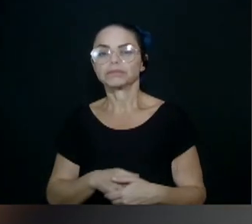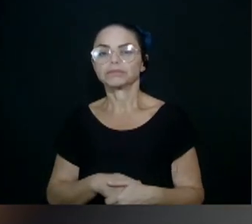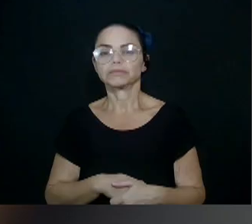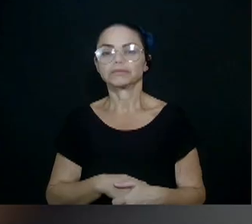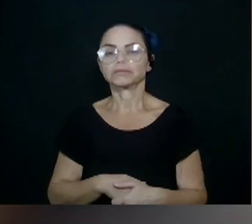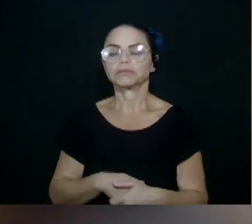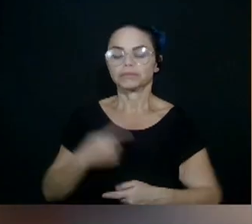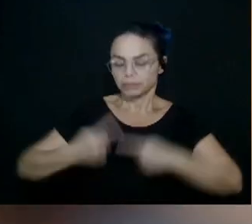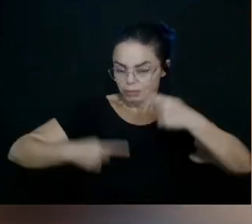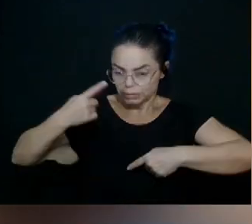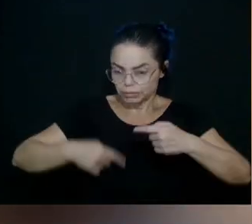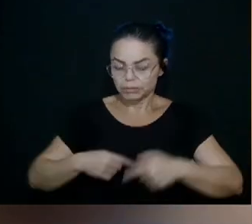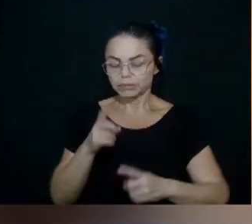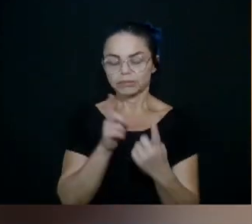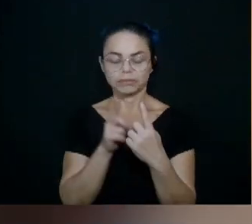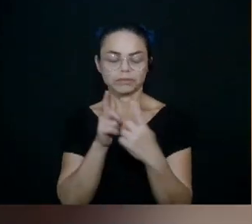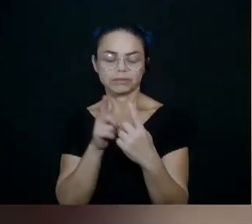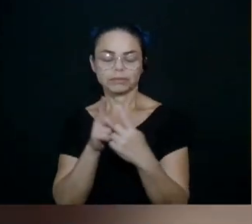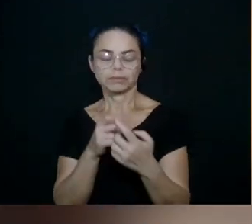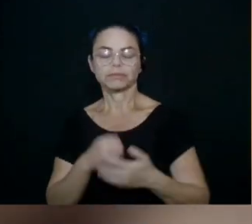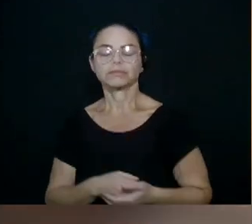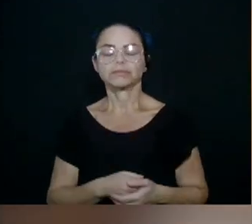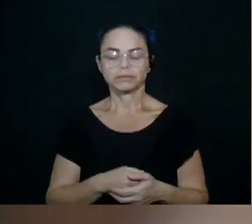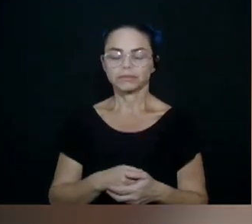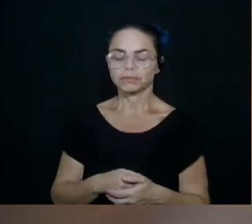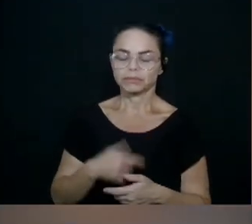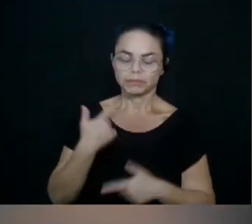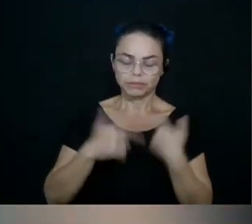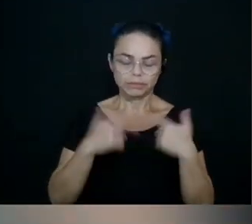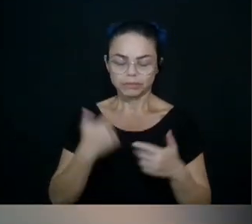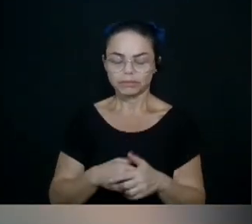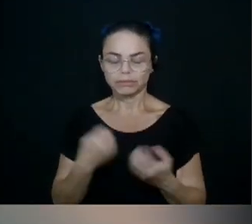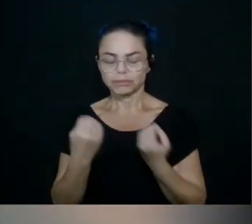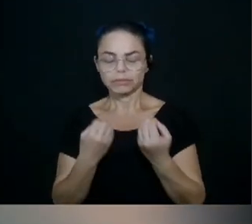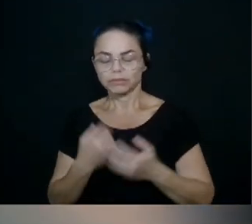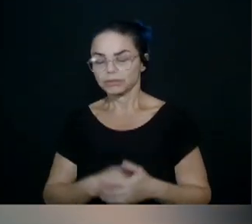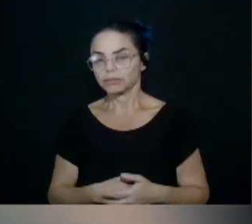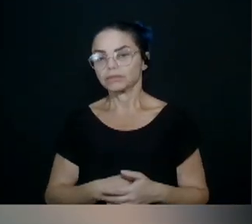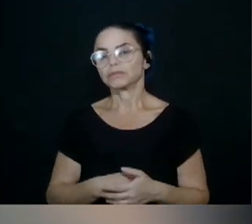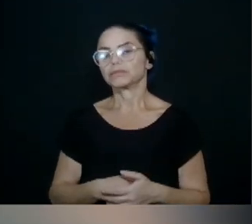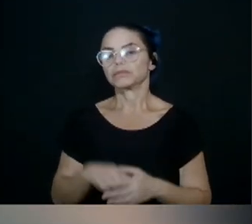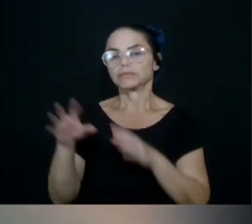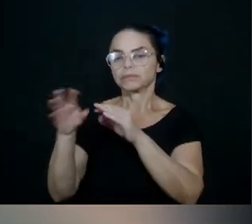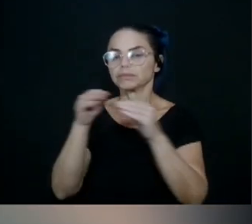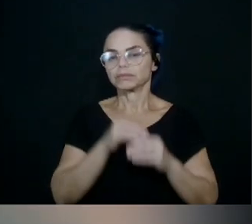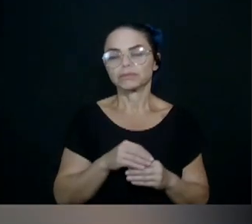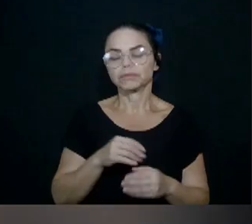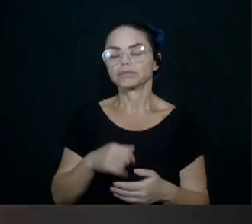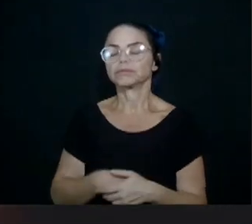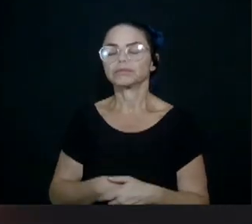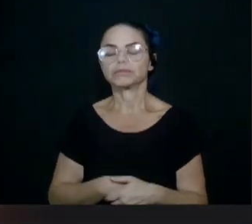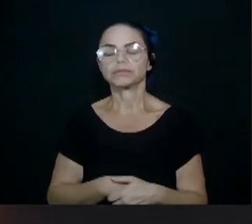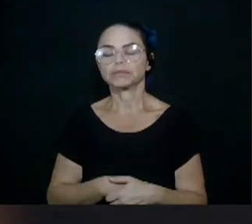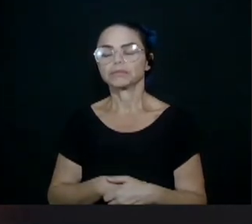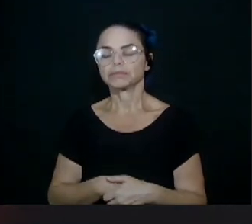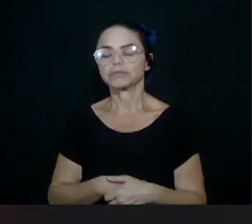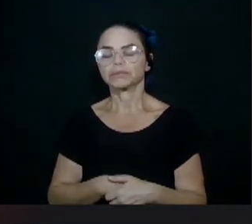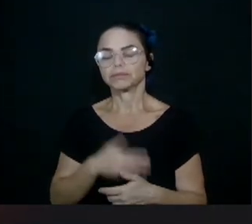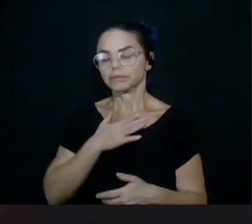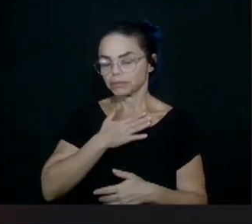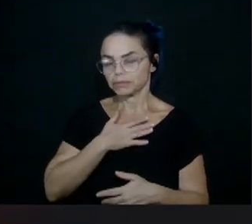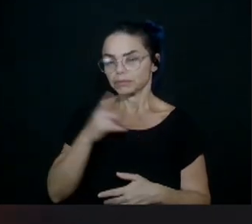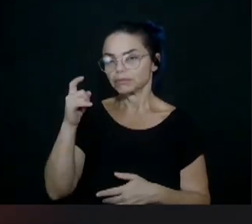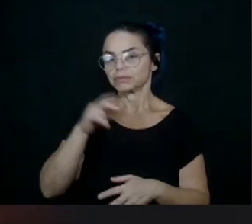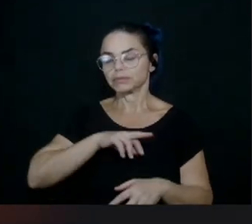de atendimento, Sim. na política do negócio. Como também é trazer esse parceiro para você? Para mim foi muito diferente,